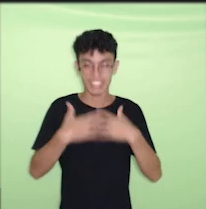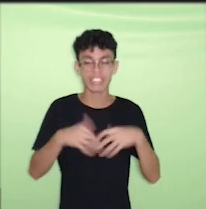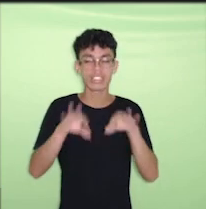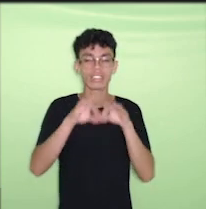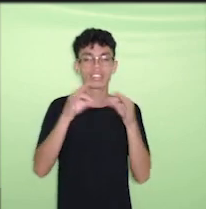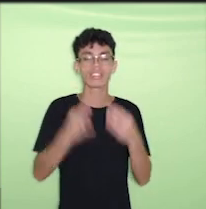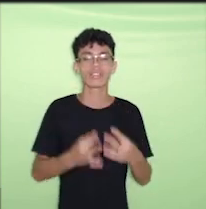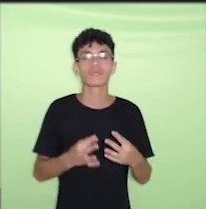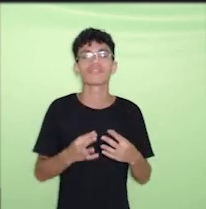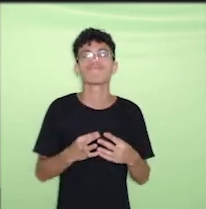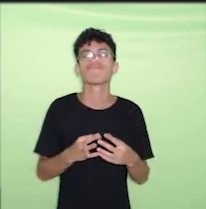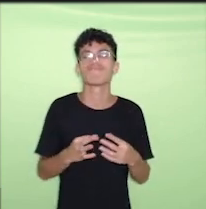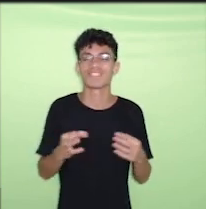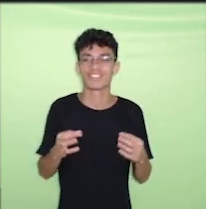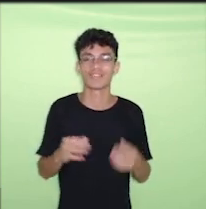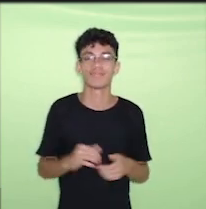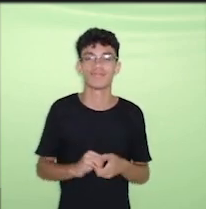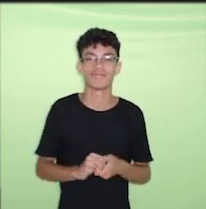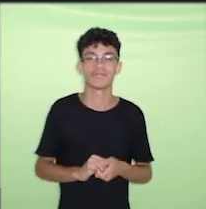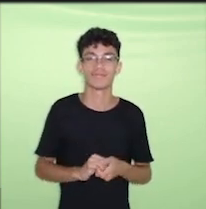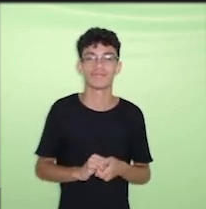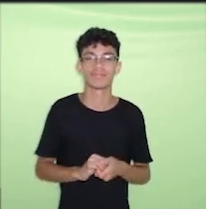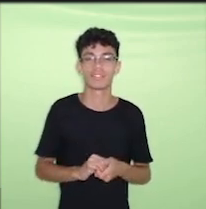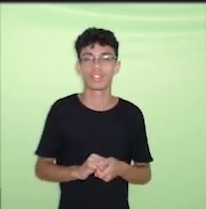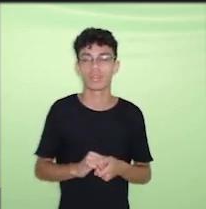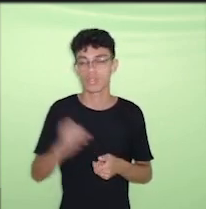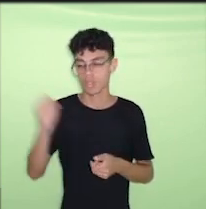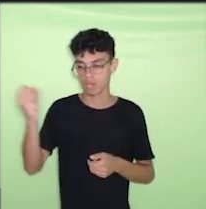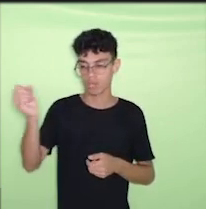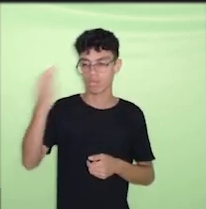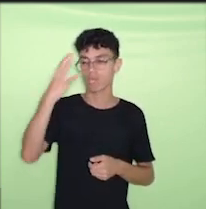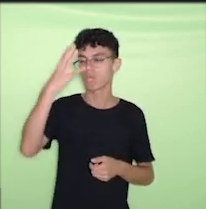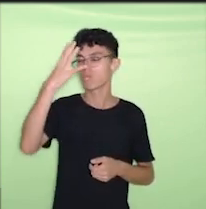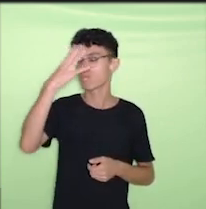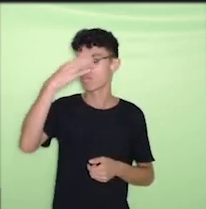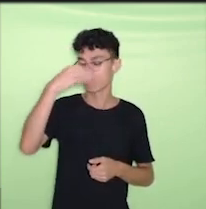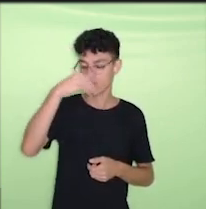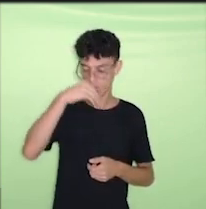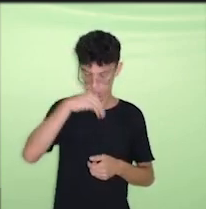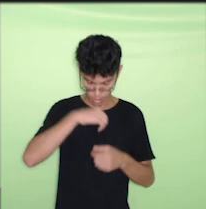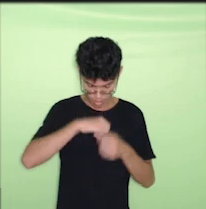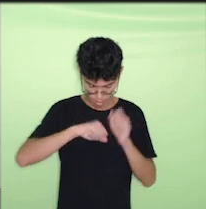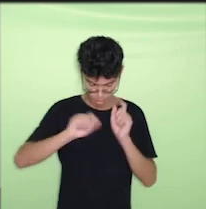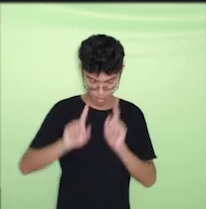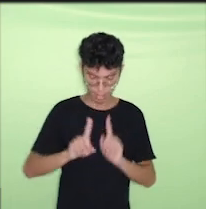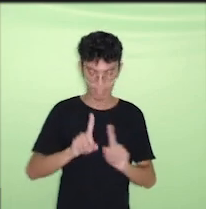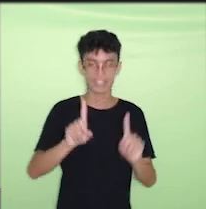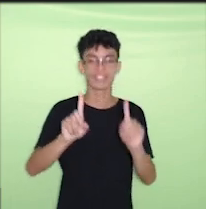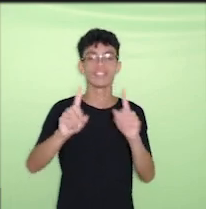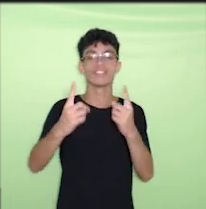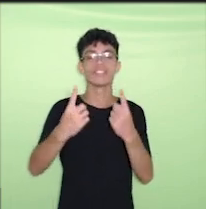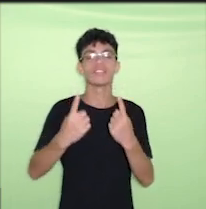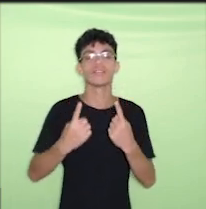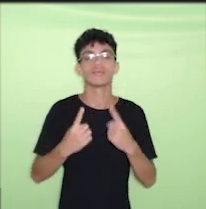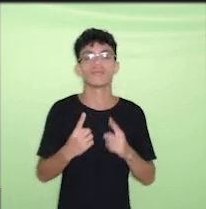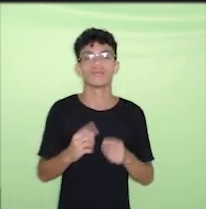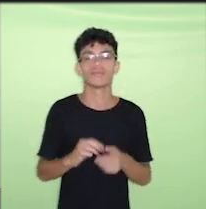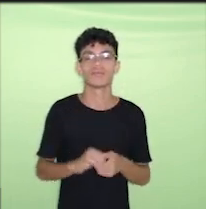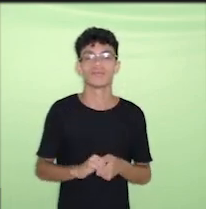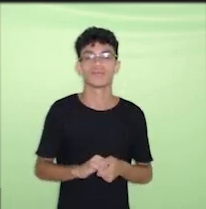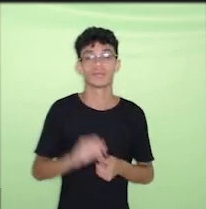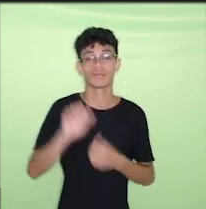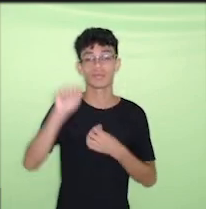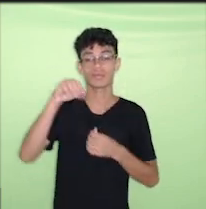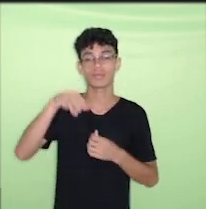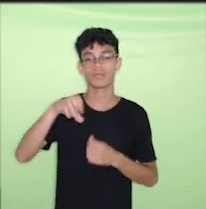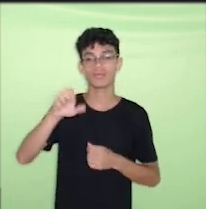que complexidade nisso de devorar a luz dos outros e existir através de alheias luminosidades.